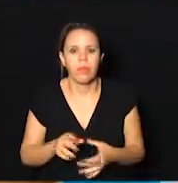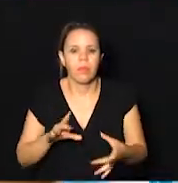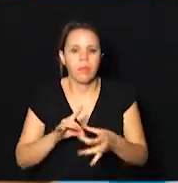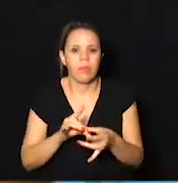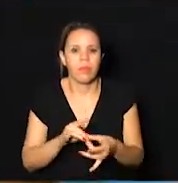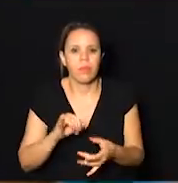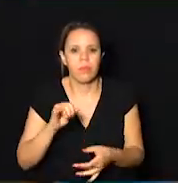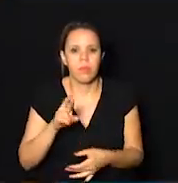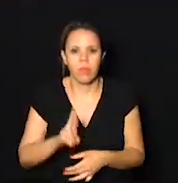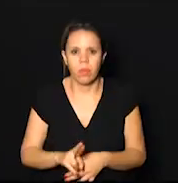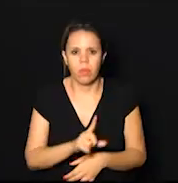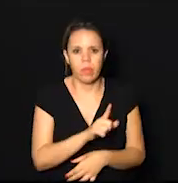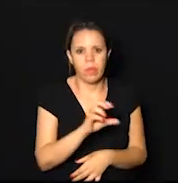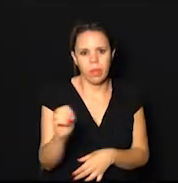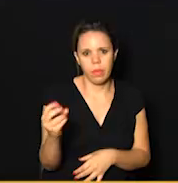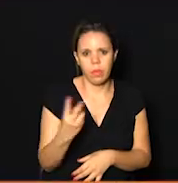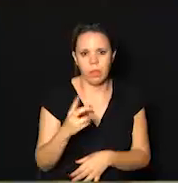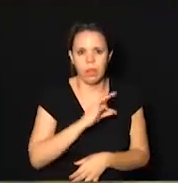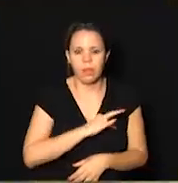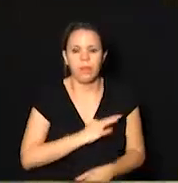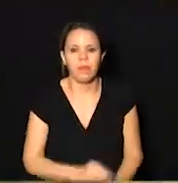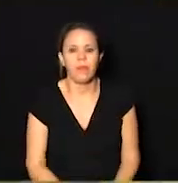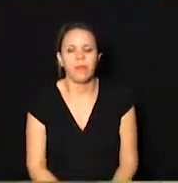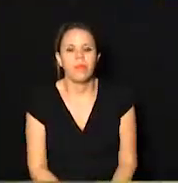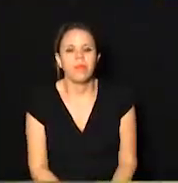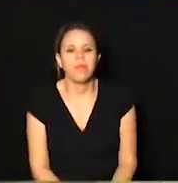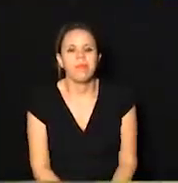aí uma junção entre o igor e o léo